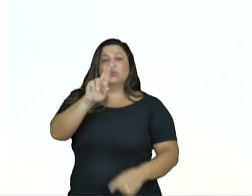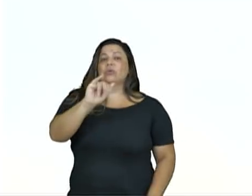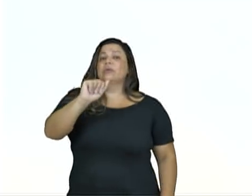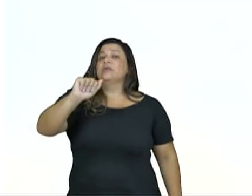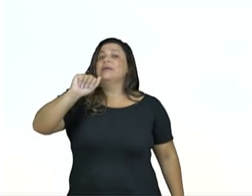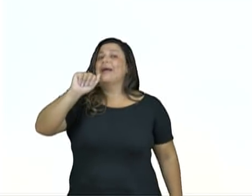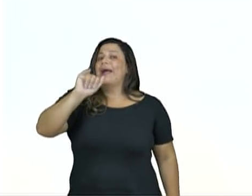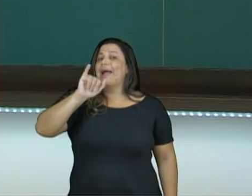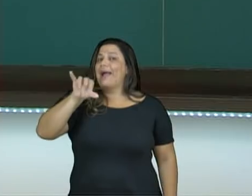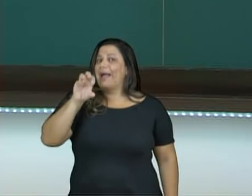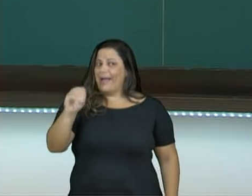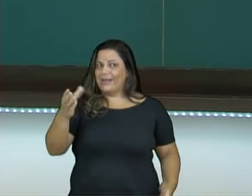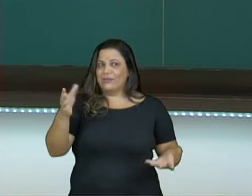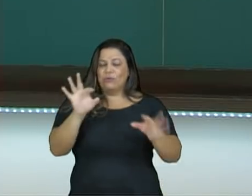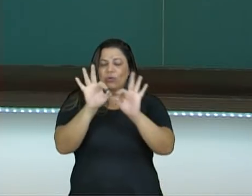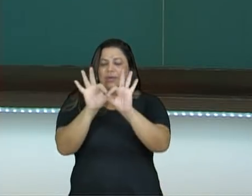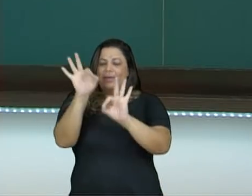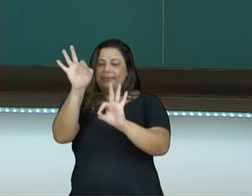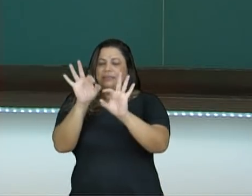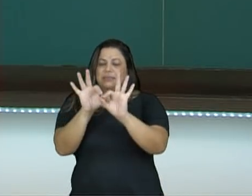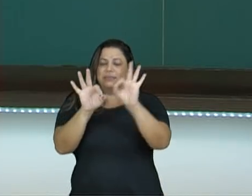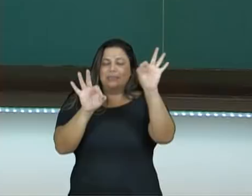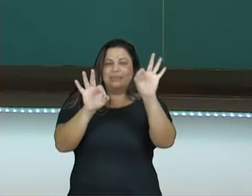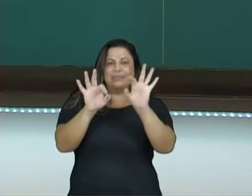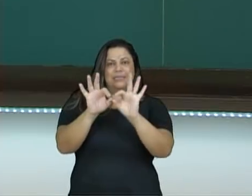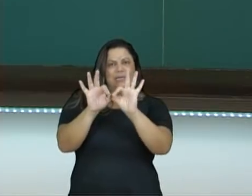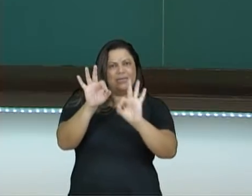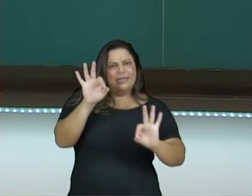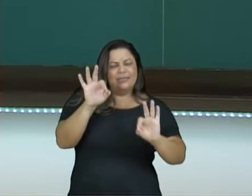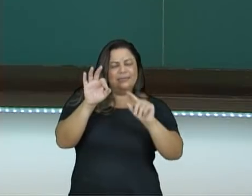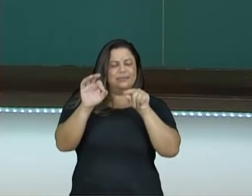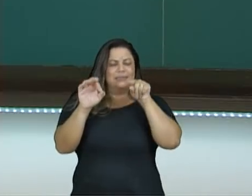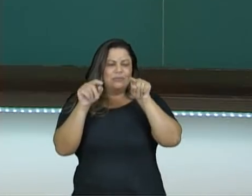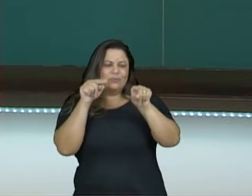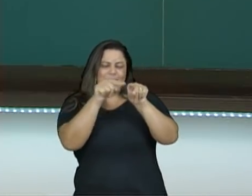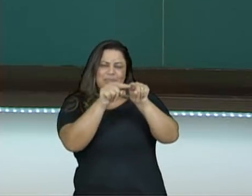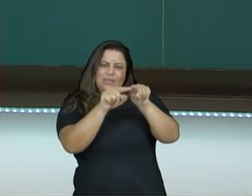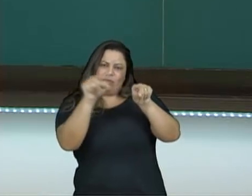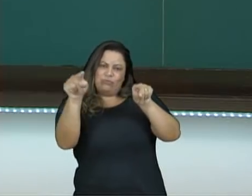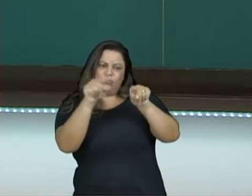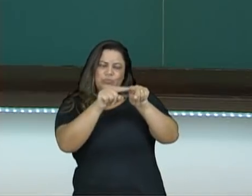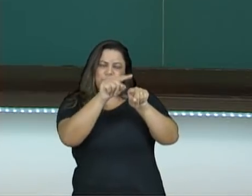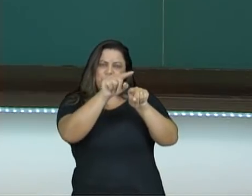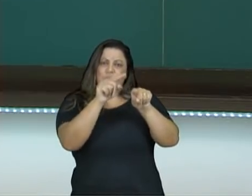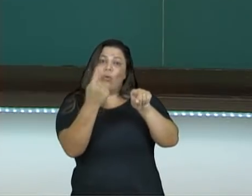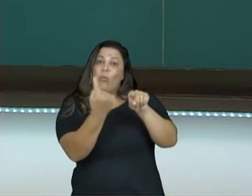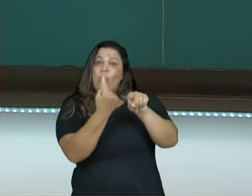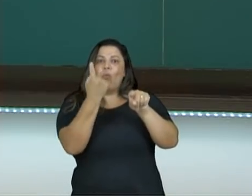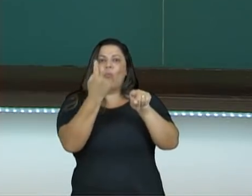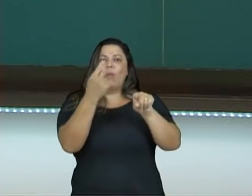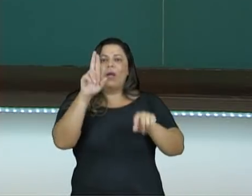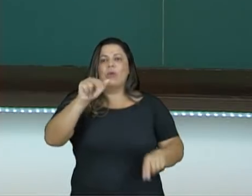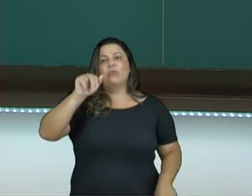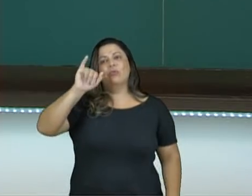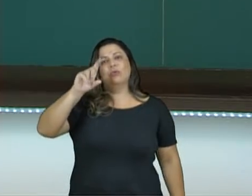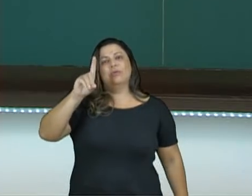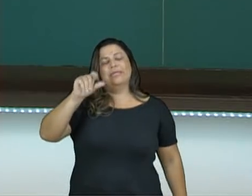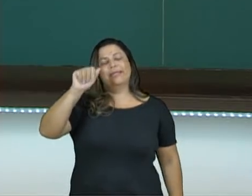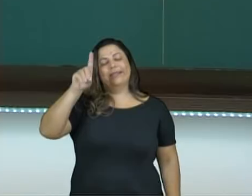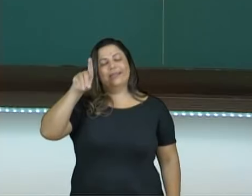ou seja, a distância do centro até qualquer ponto da circunferência é uma unidade. E também o